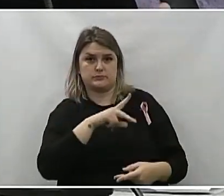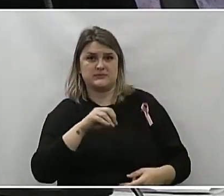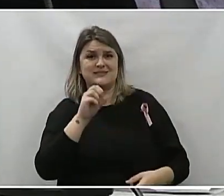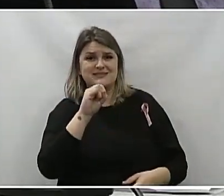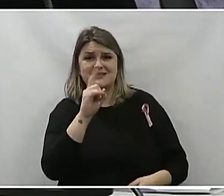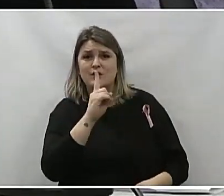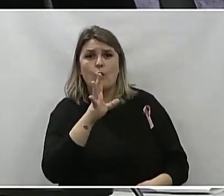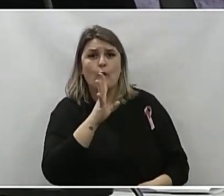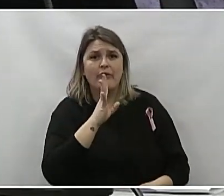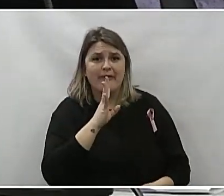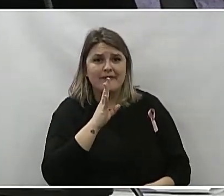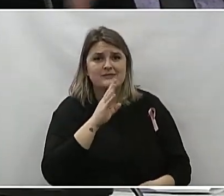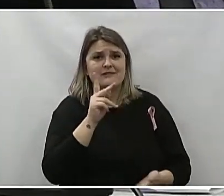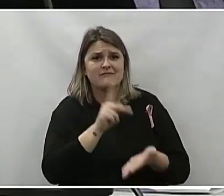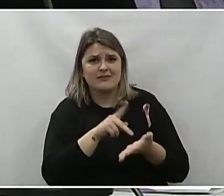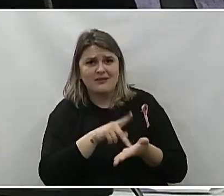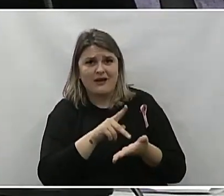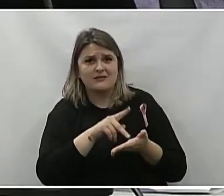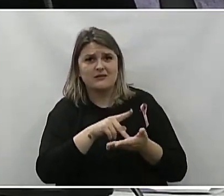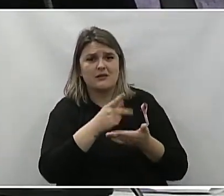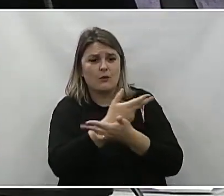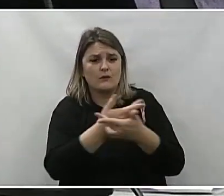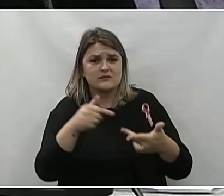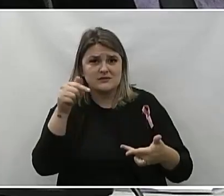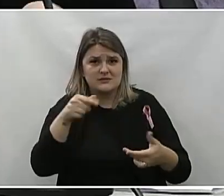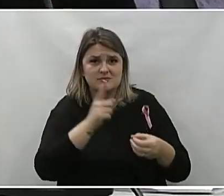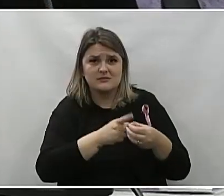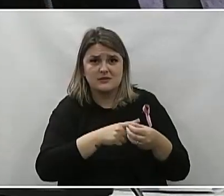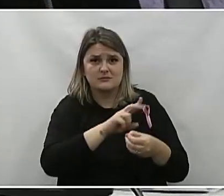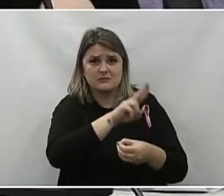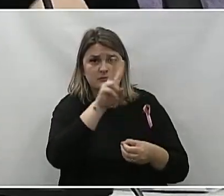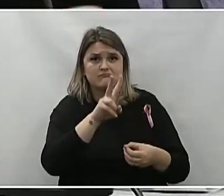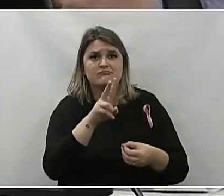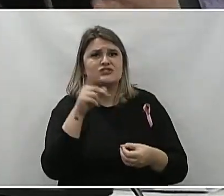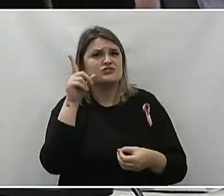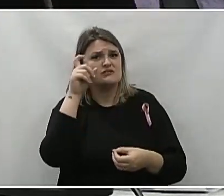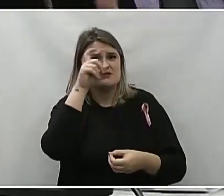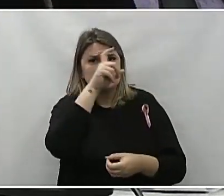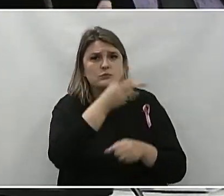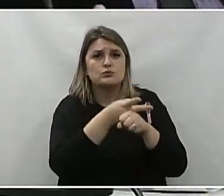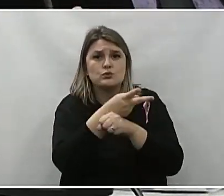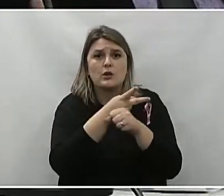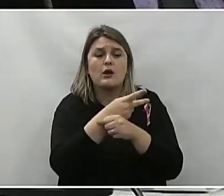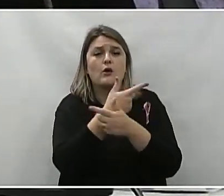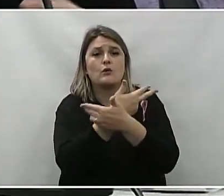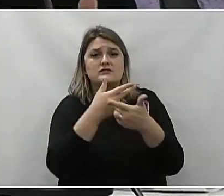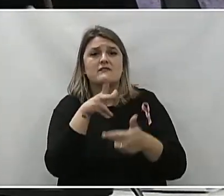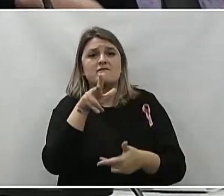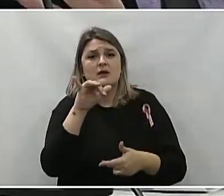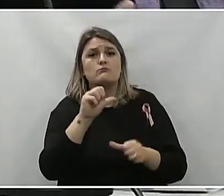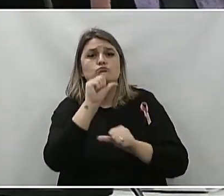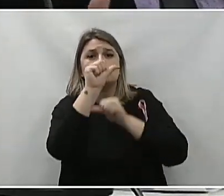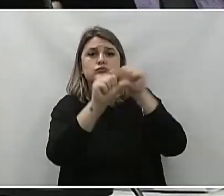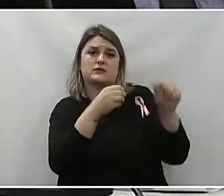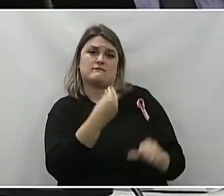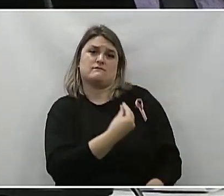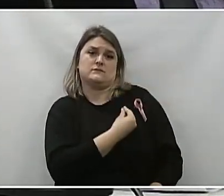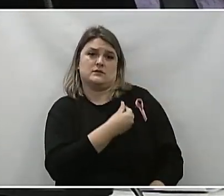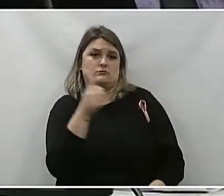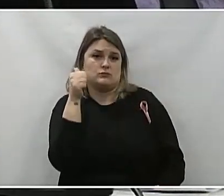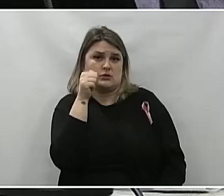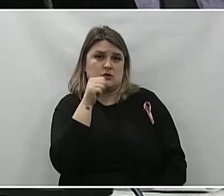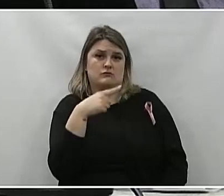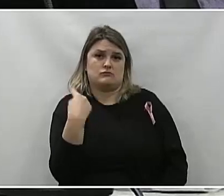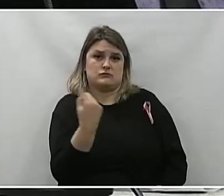se a gente não conhece a realidade do União da Vitória é muito difícil a gente procurar algo que realmente vai fazer alguma mudança né na vida das mulheres